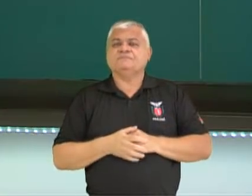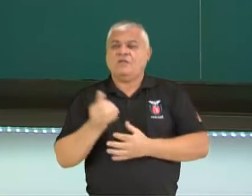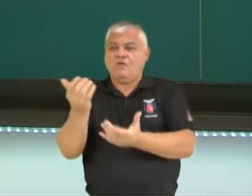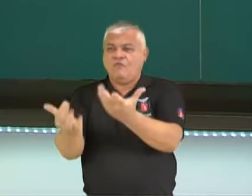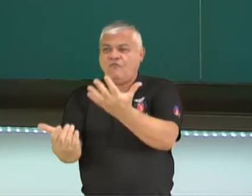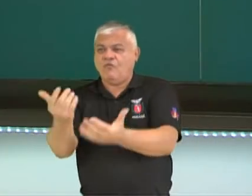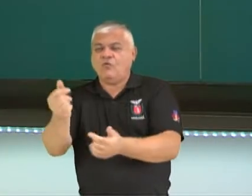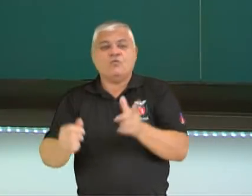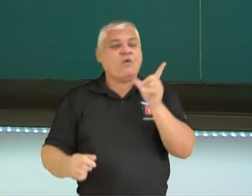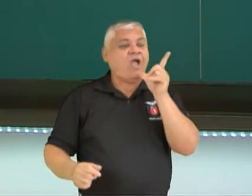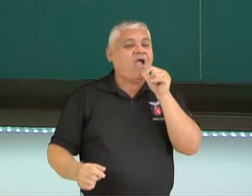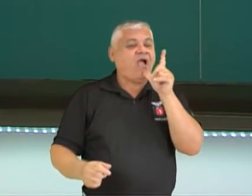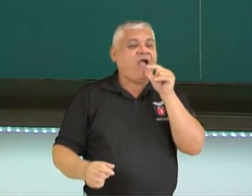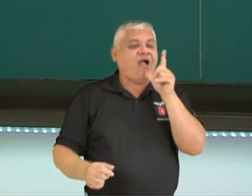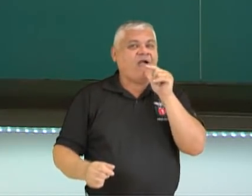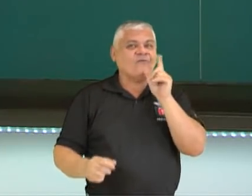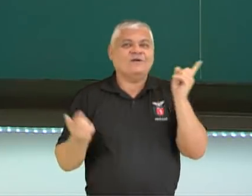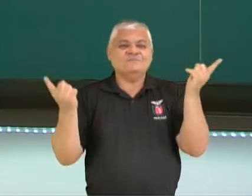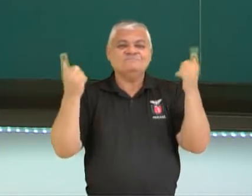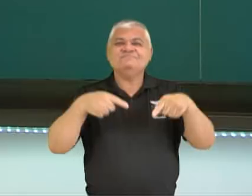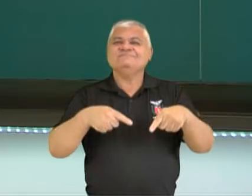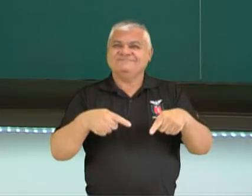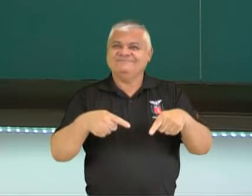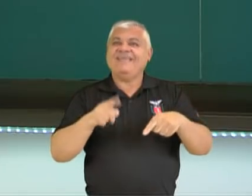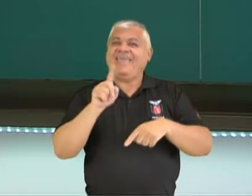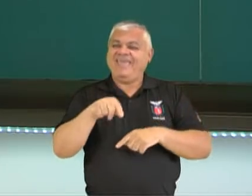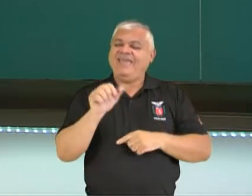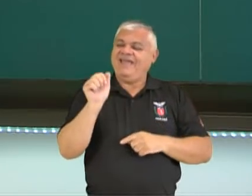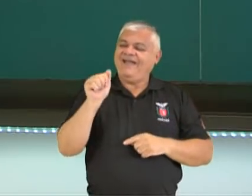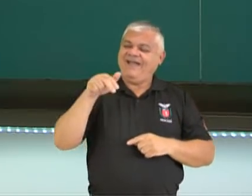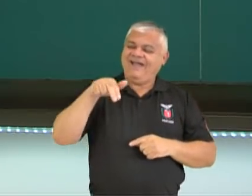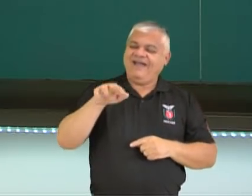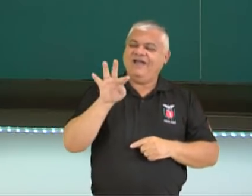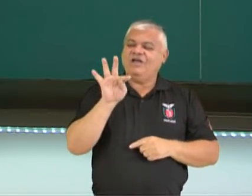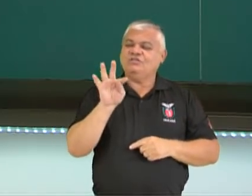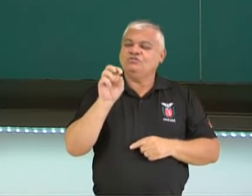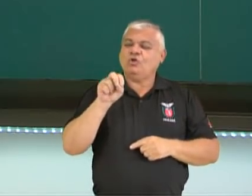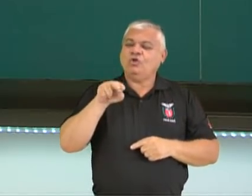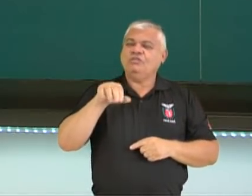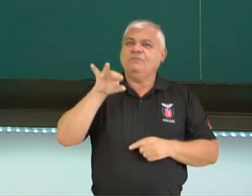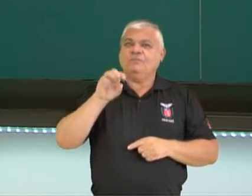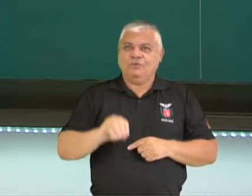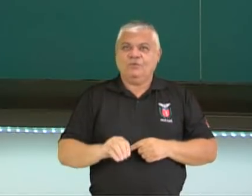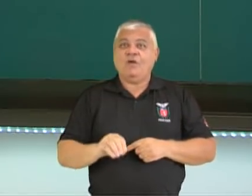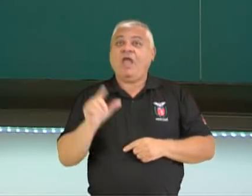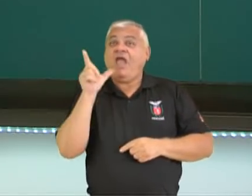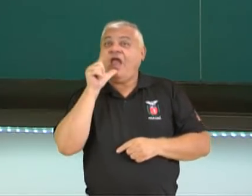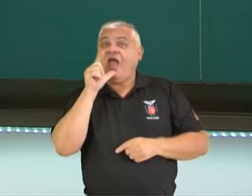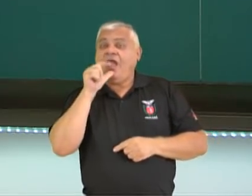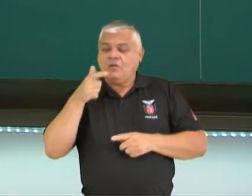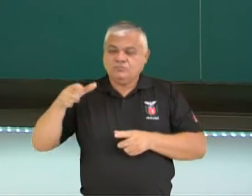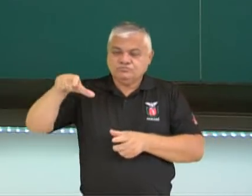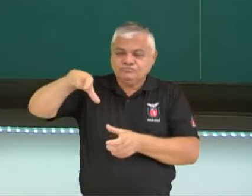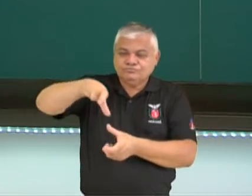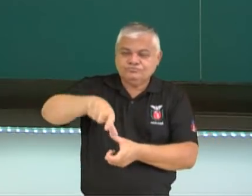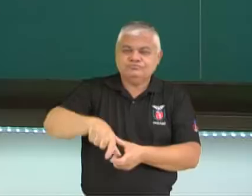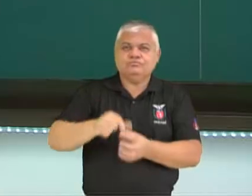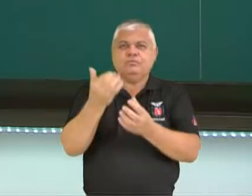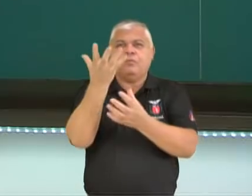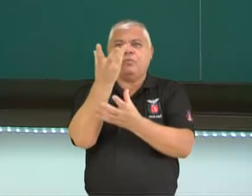fogo e água são antônimos, né? Acho que sim, né, pessoal? A água apaga o fogo, né? Tá